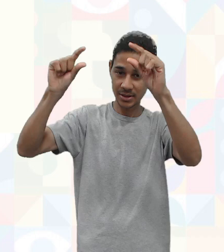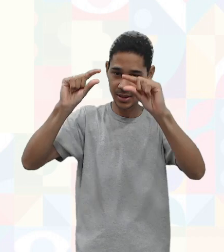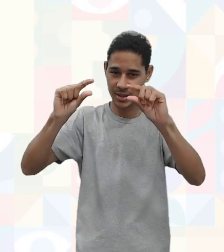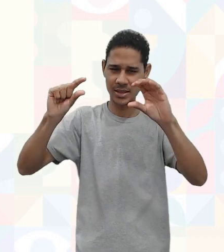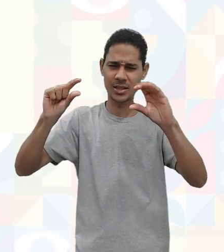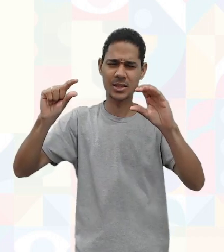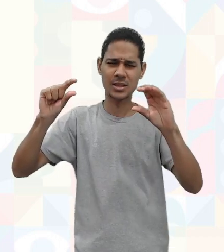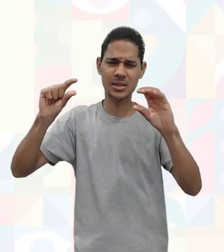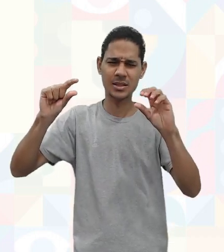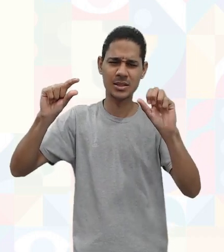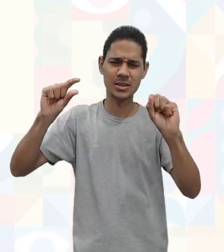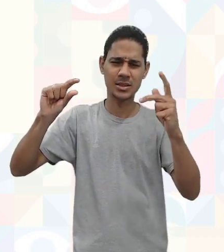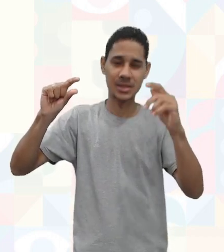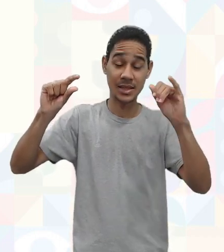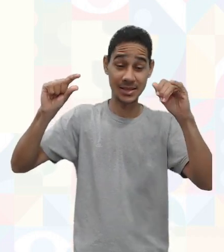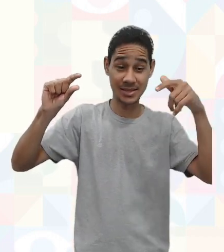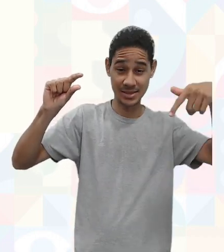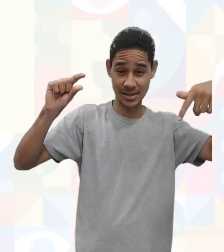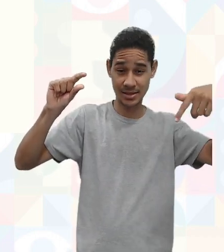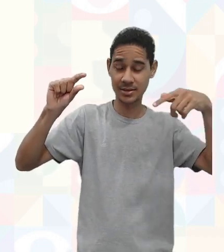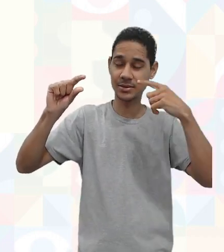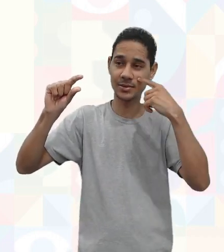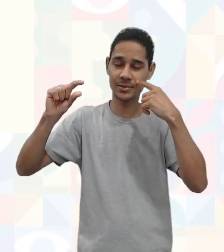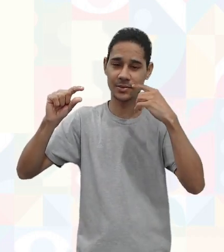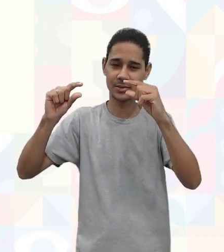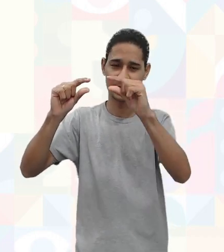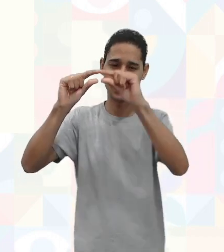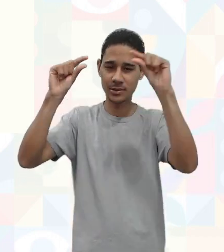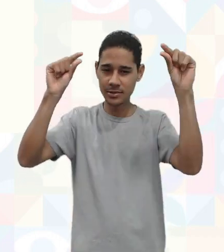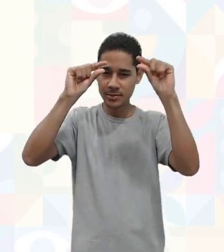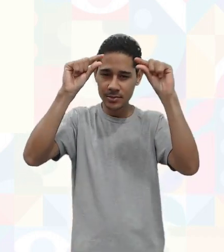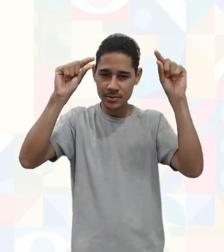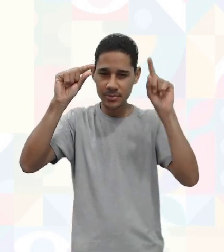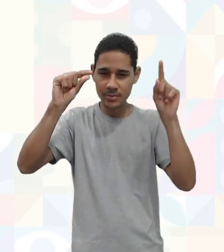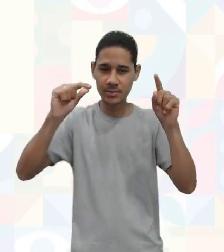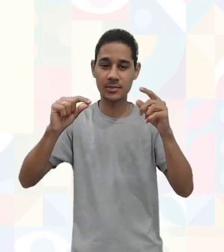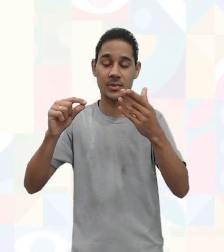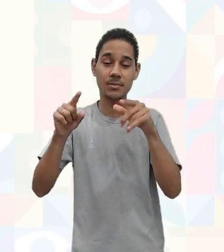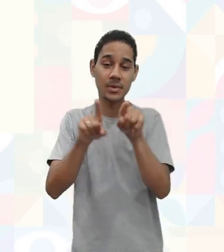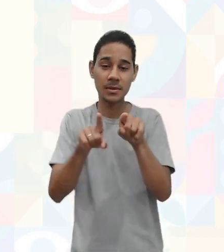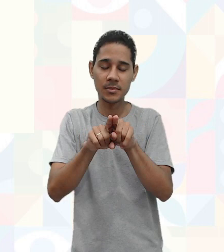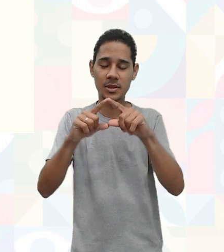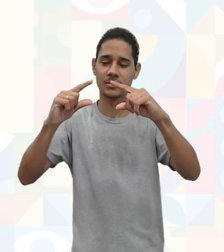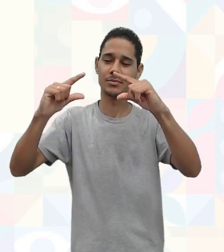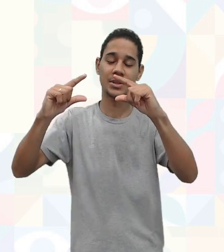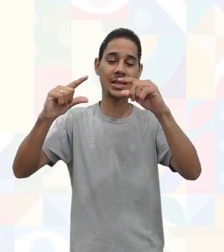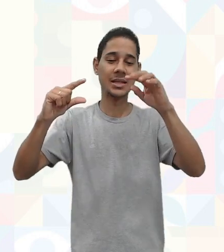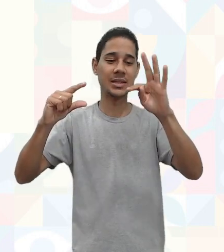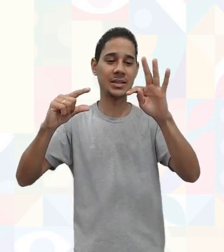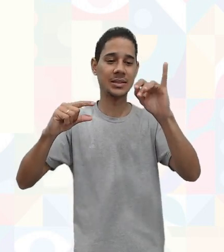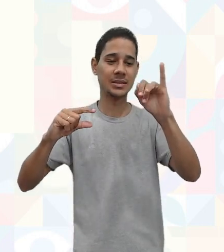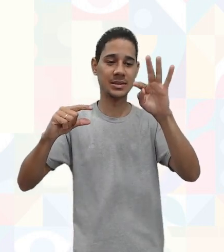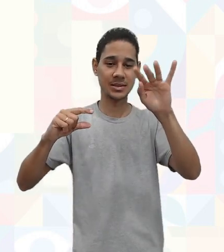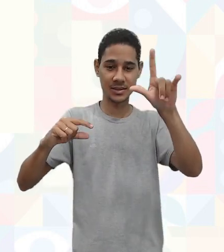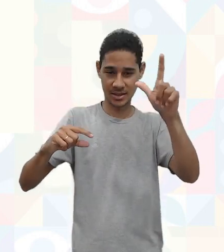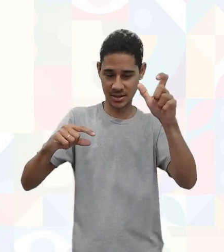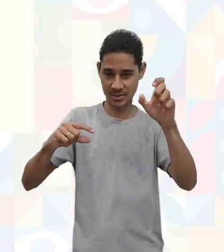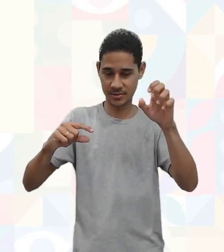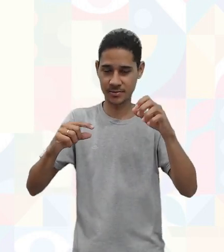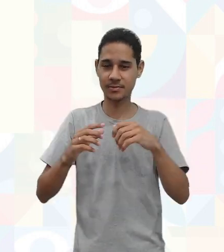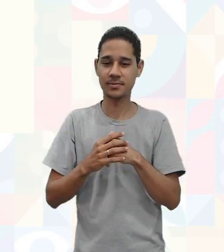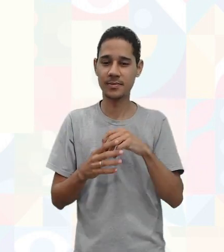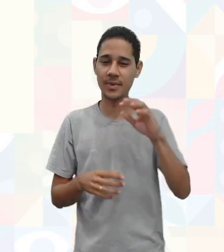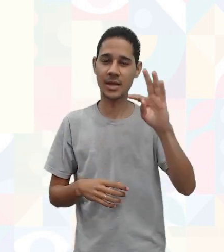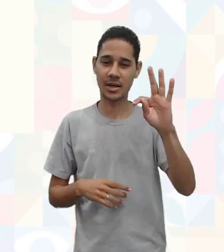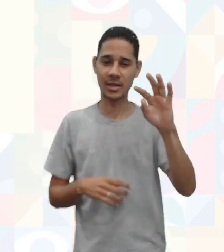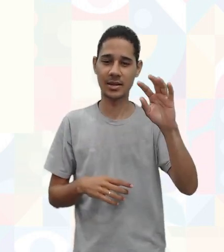chasset, beleza? O viewport aqui, ó, e o title, HTML5.